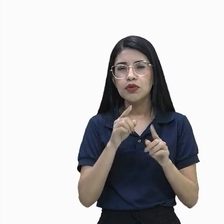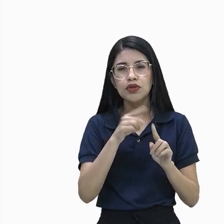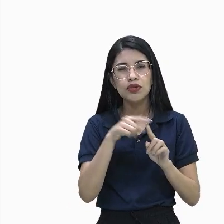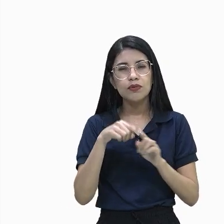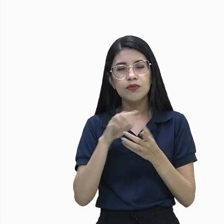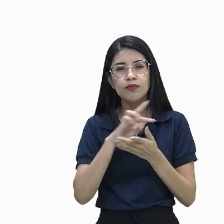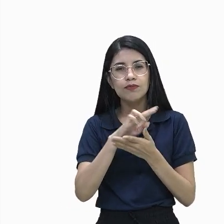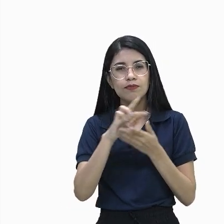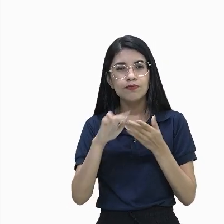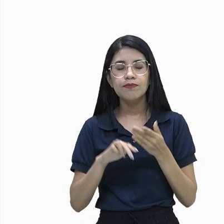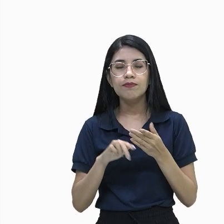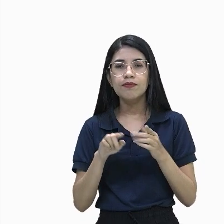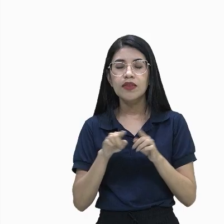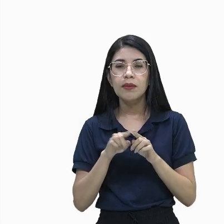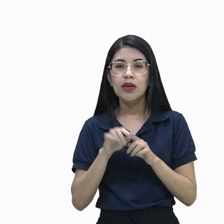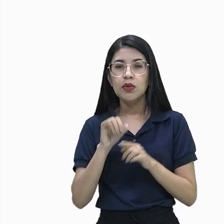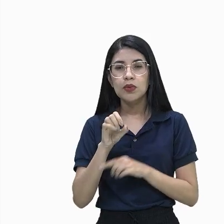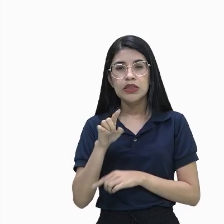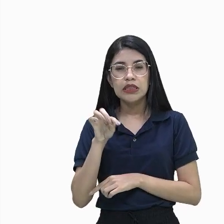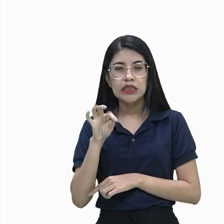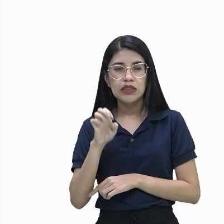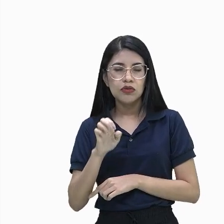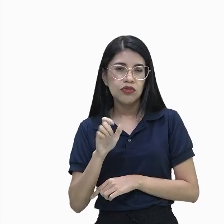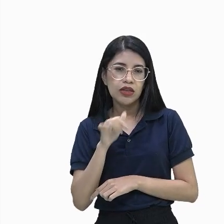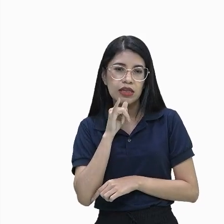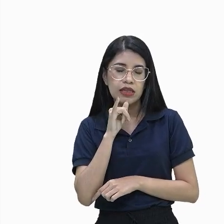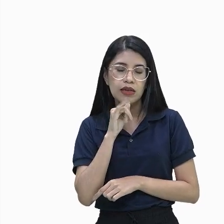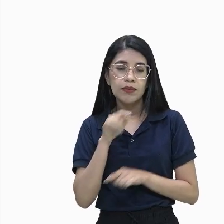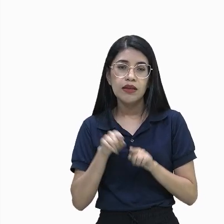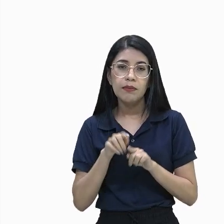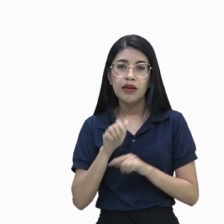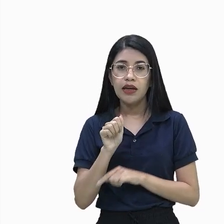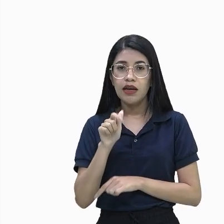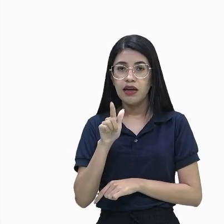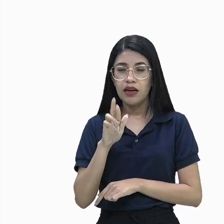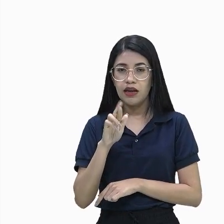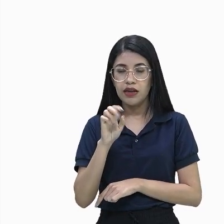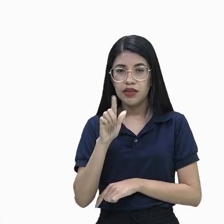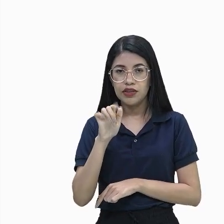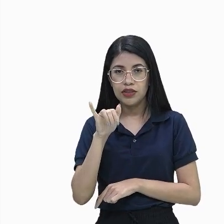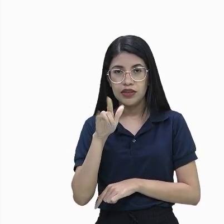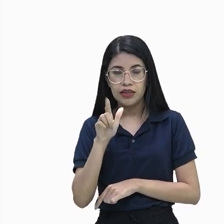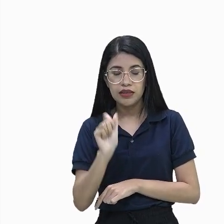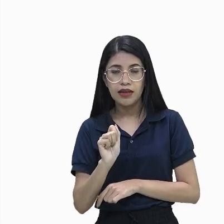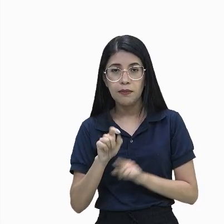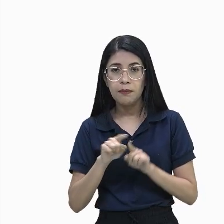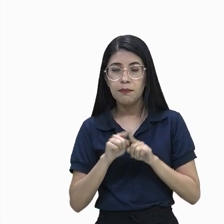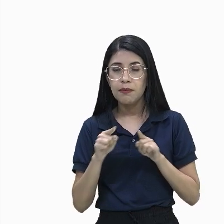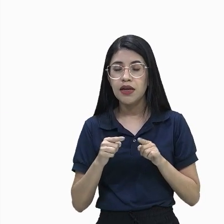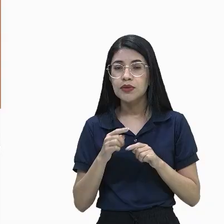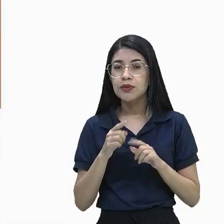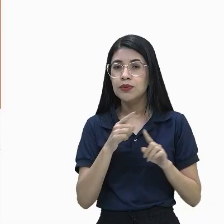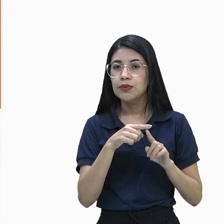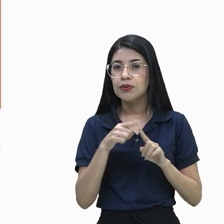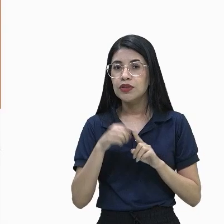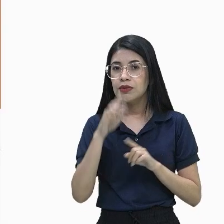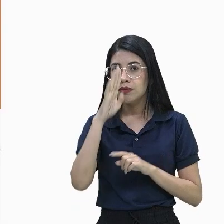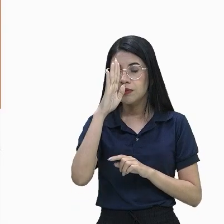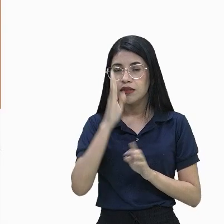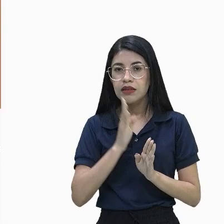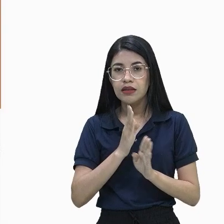acaba surgindo o silt e também a argila. Agora, quais serão os principais tipos de solo que a